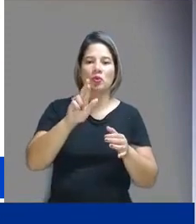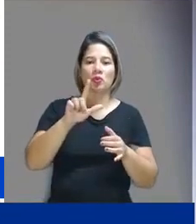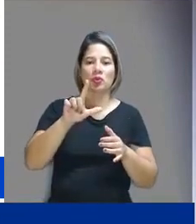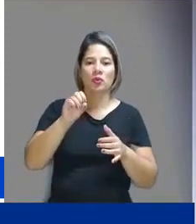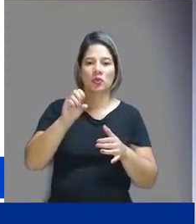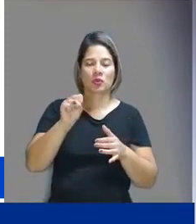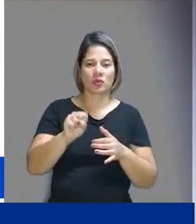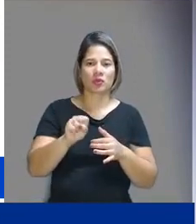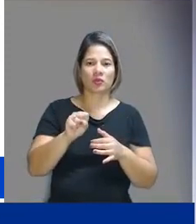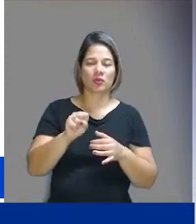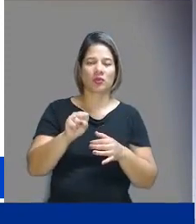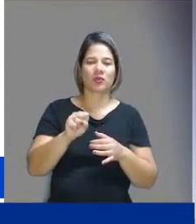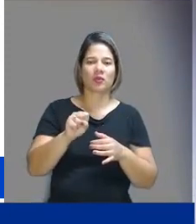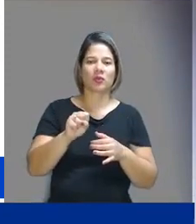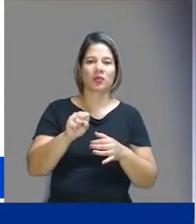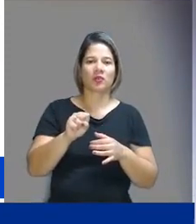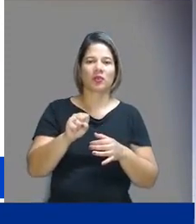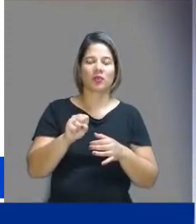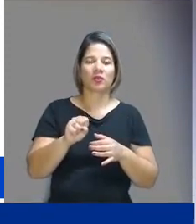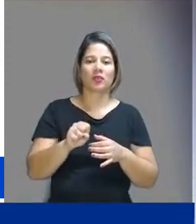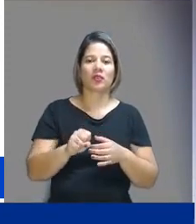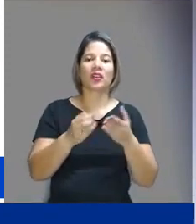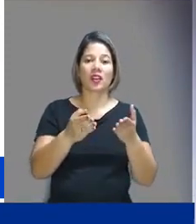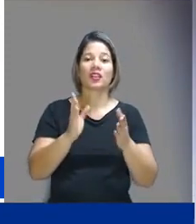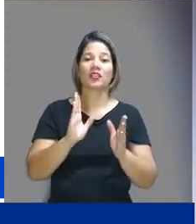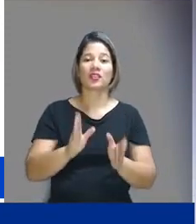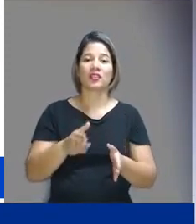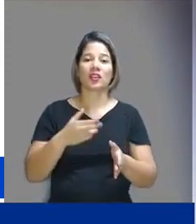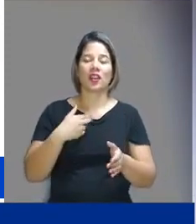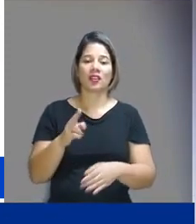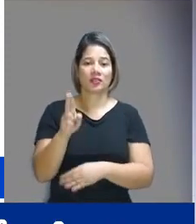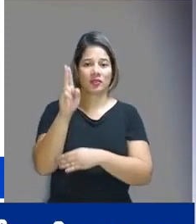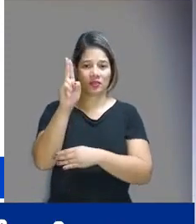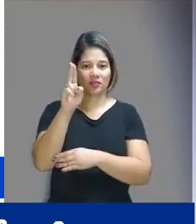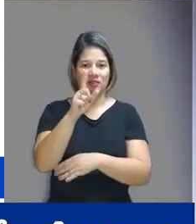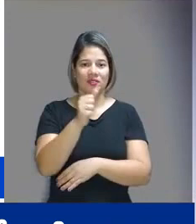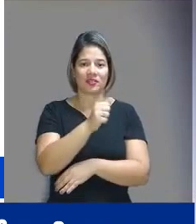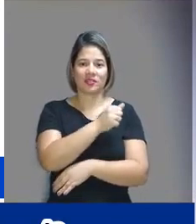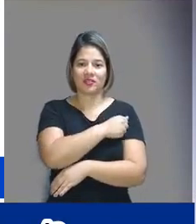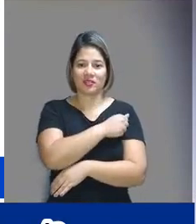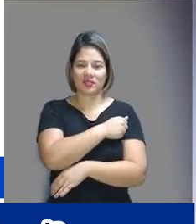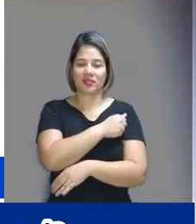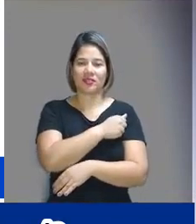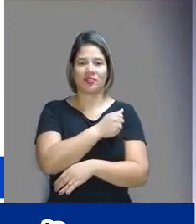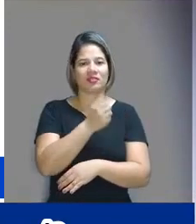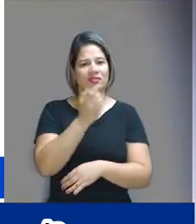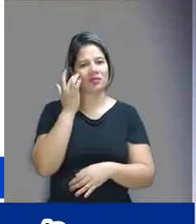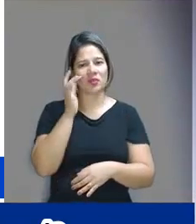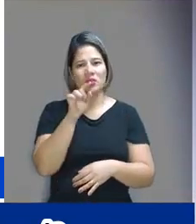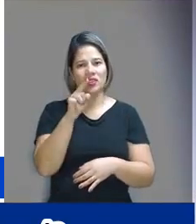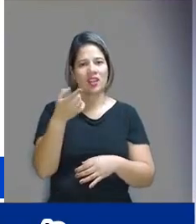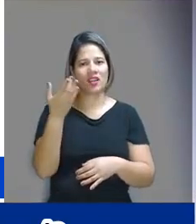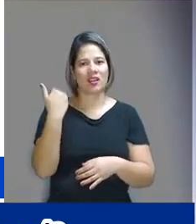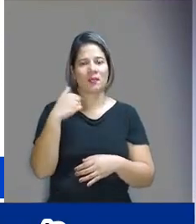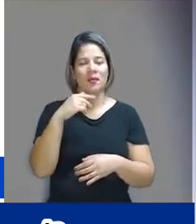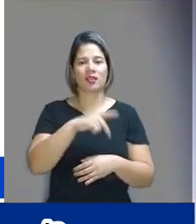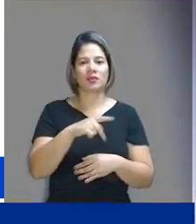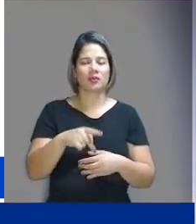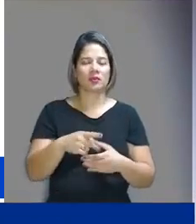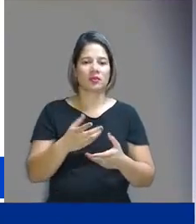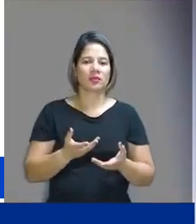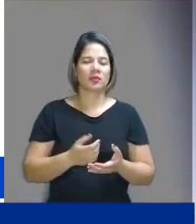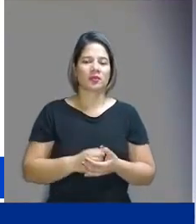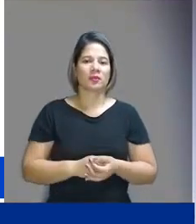Fernando, está sentado em uma cadeira com fundo desfocado. Eu não sei se nessa época você já era professor, João. Acho que não,